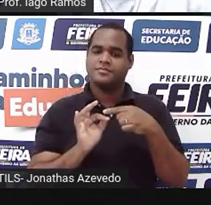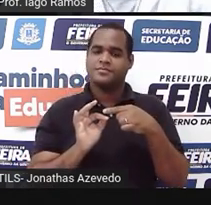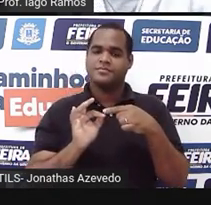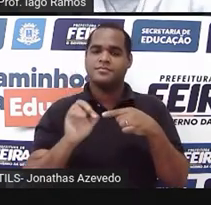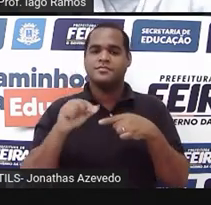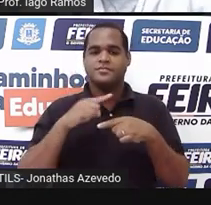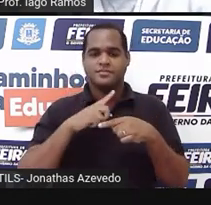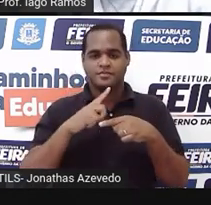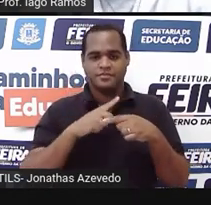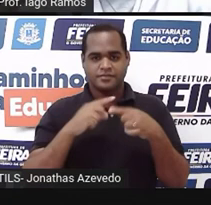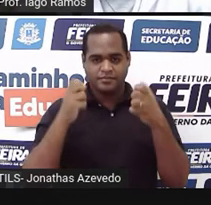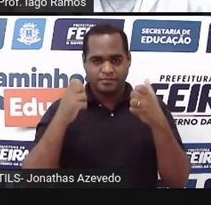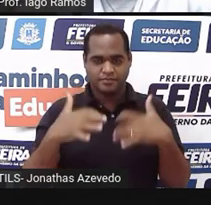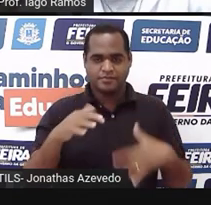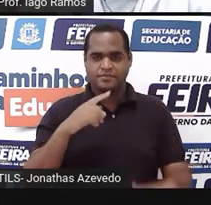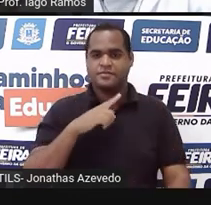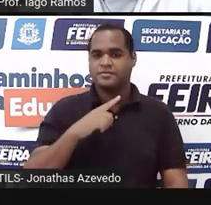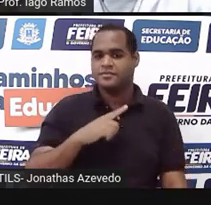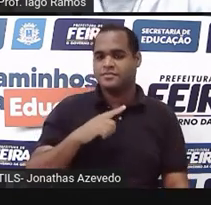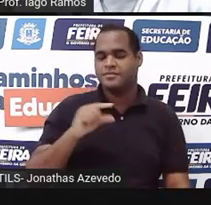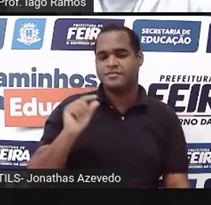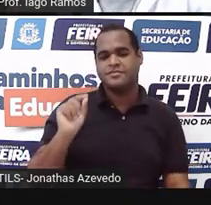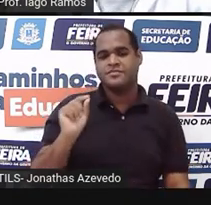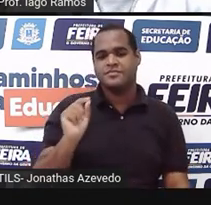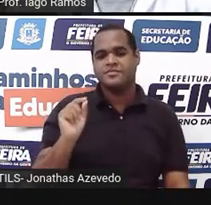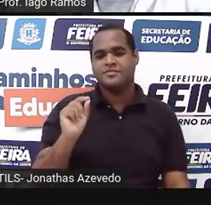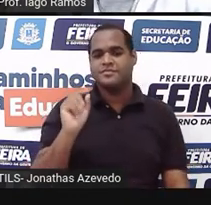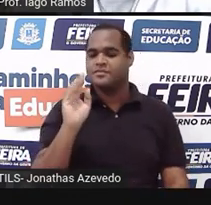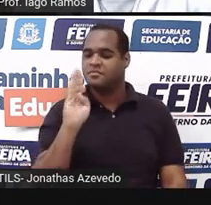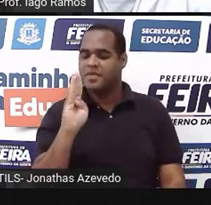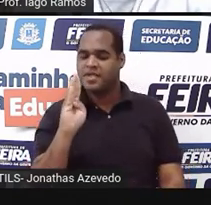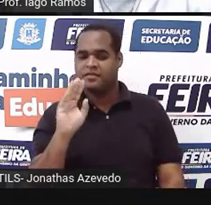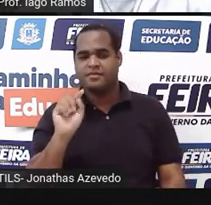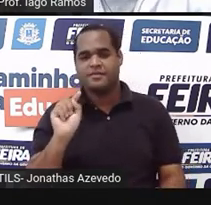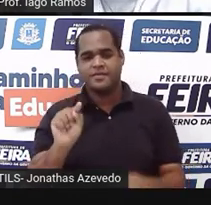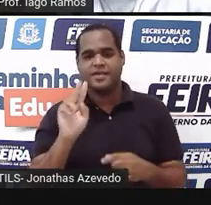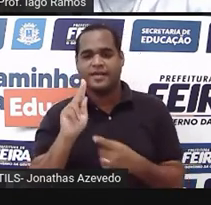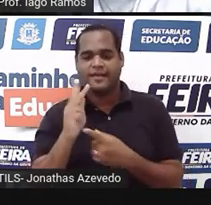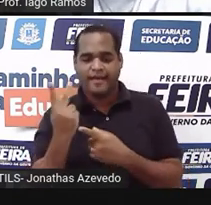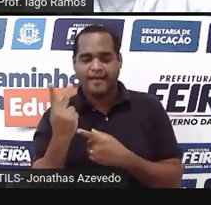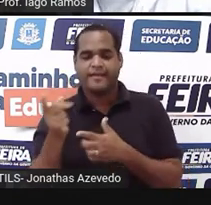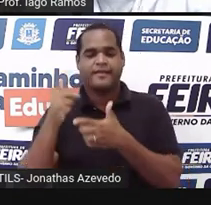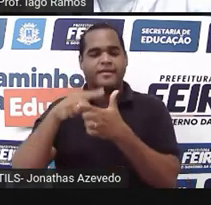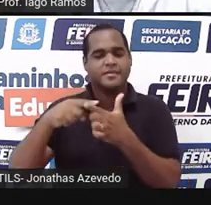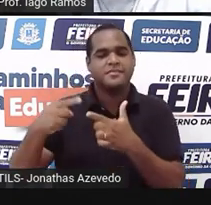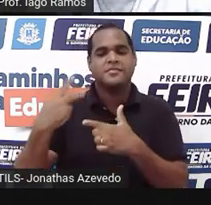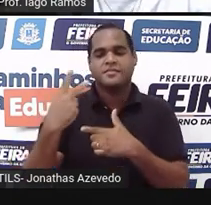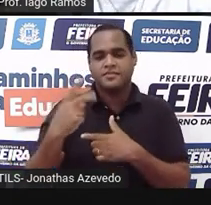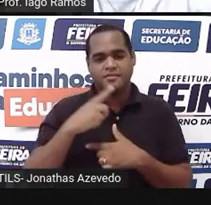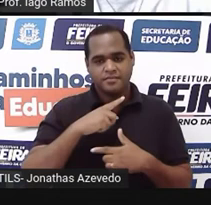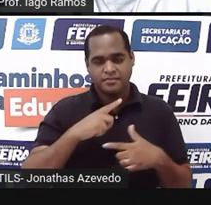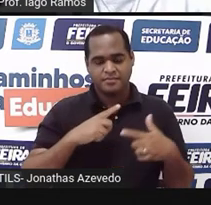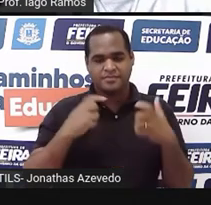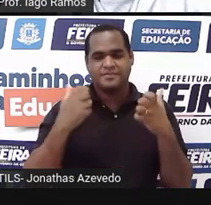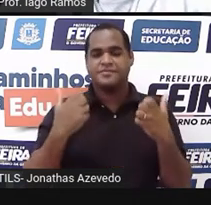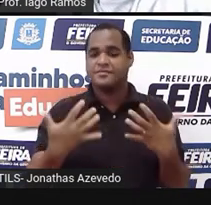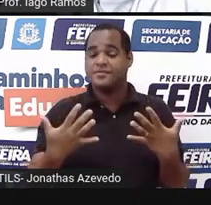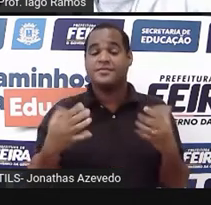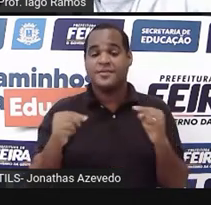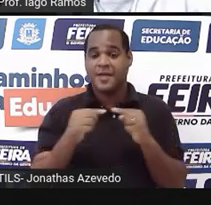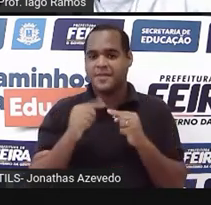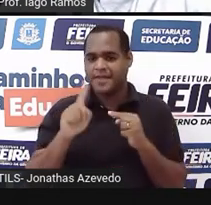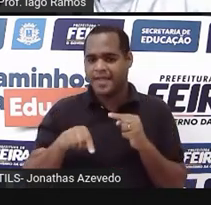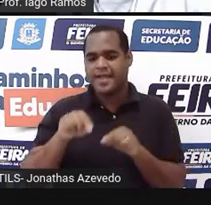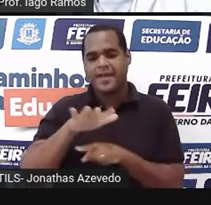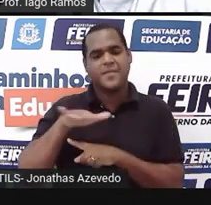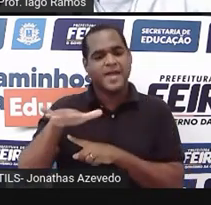mais uma outra fração Zinha essa fração Zinha é a forma de calcular a área do triângulo Zinho pequeno o triângulo dois é